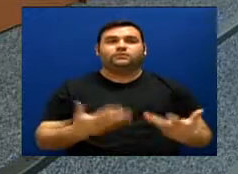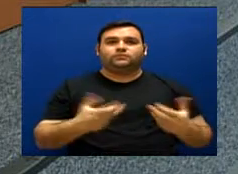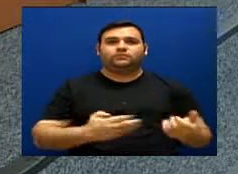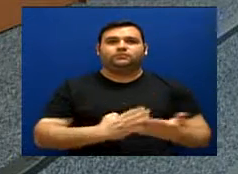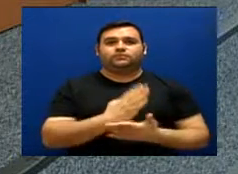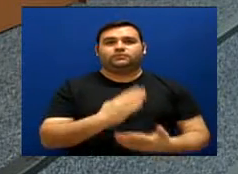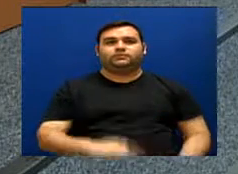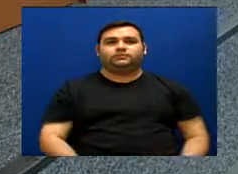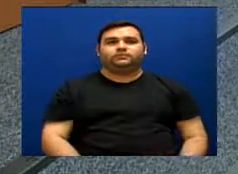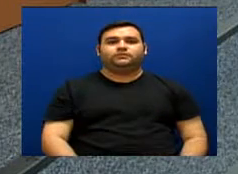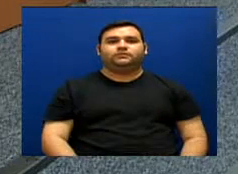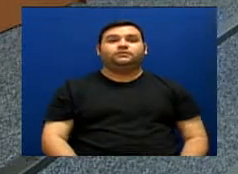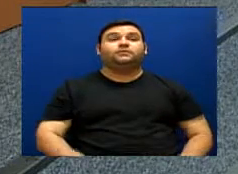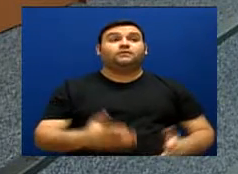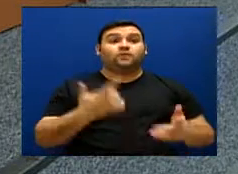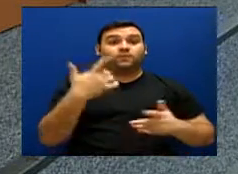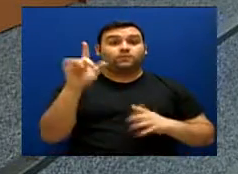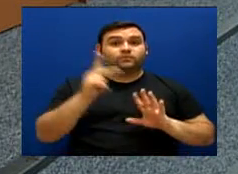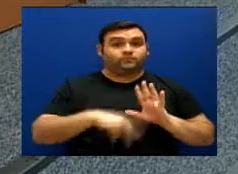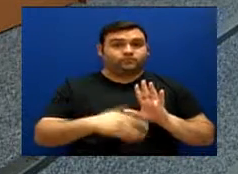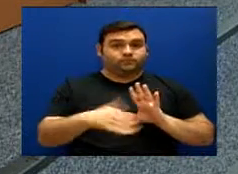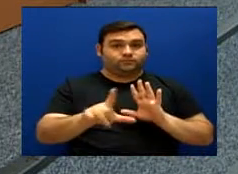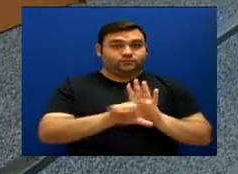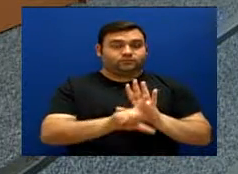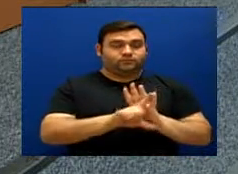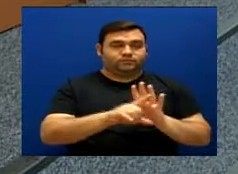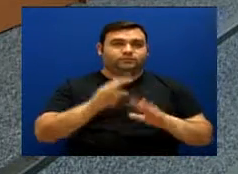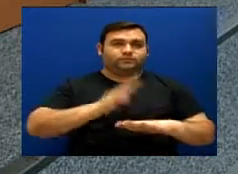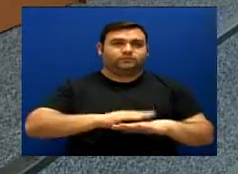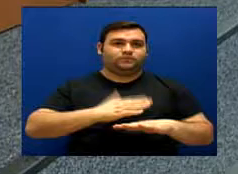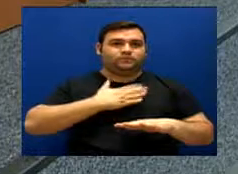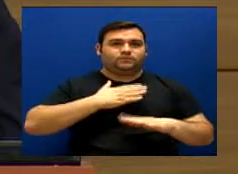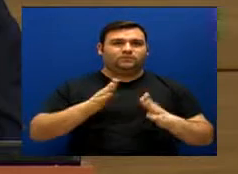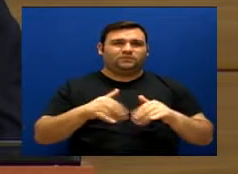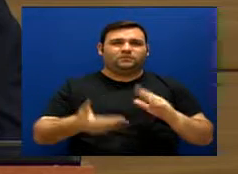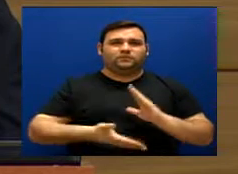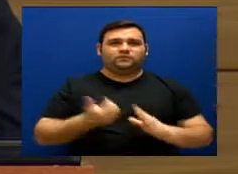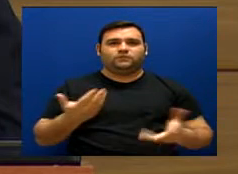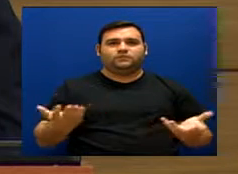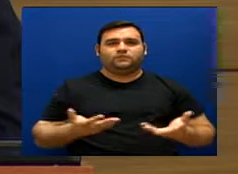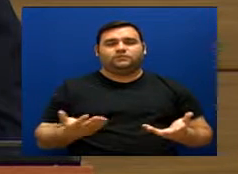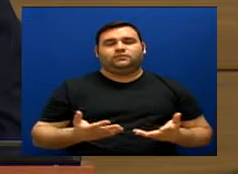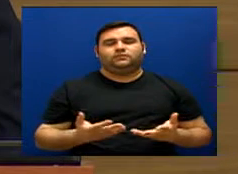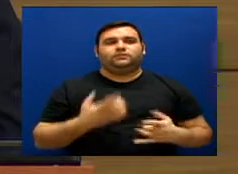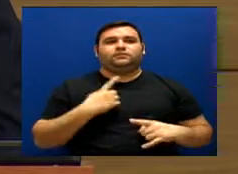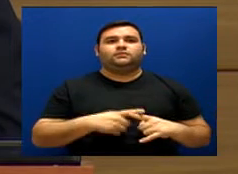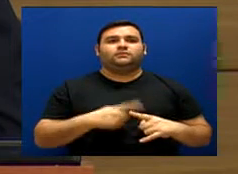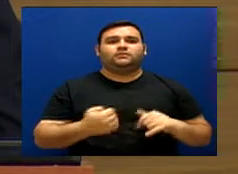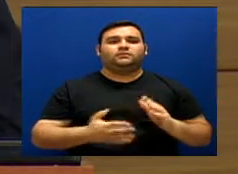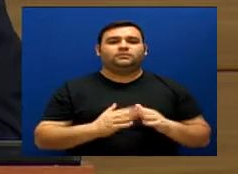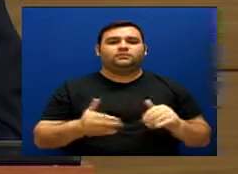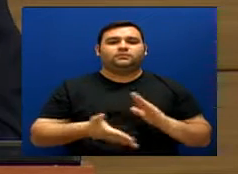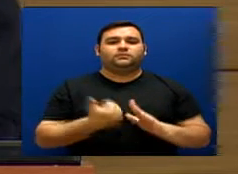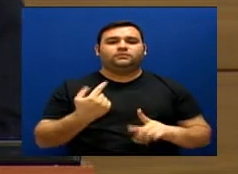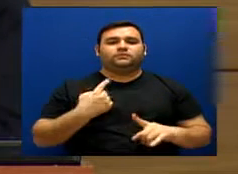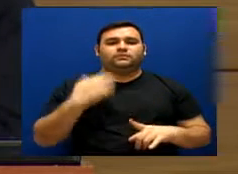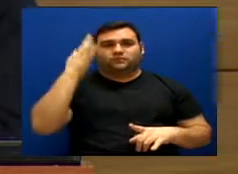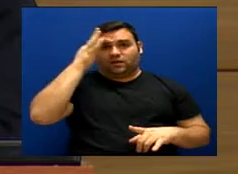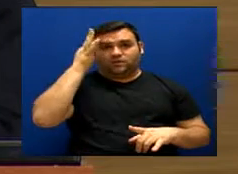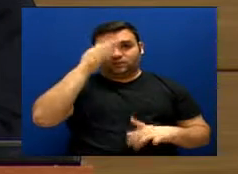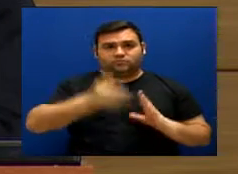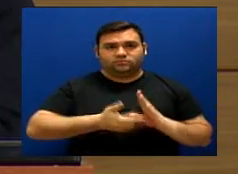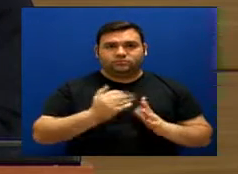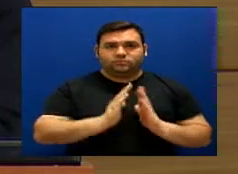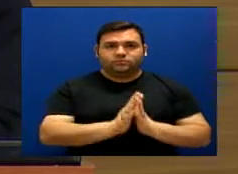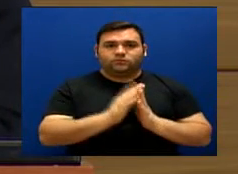Fica aprovado. Esse próximo projeto de lei é de minha autoria, eu vou pedir a retirada dele. Eu peço a retirada do... Fausto, coloque em